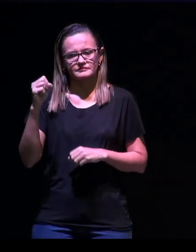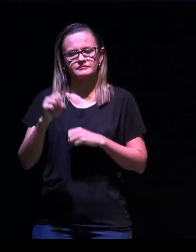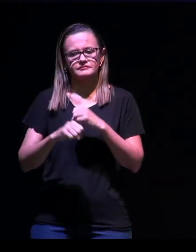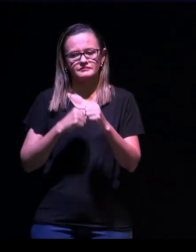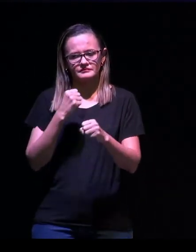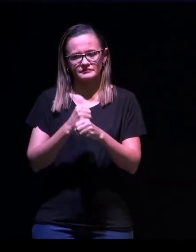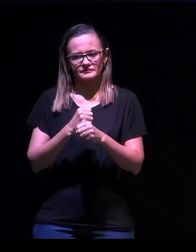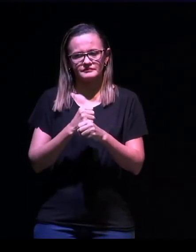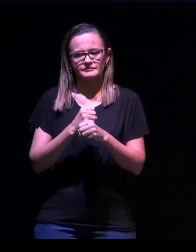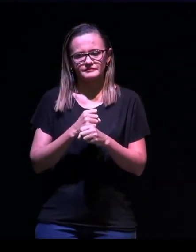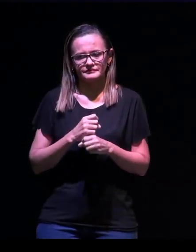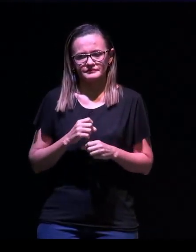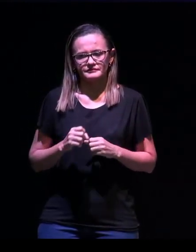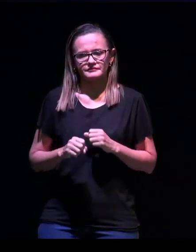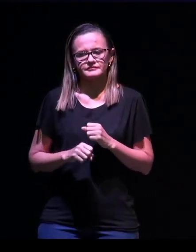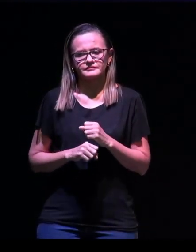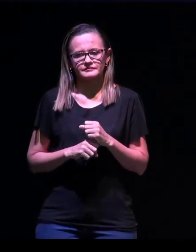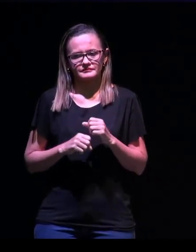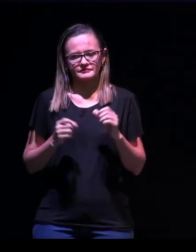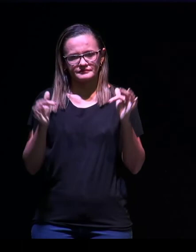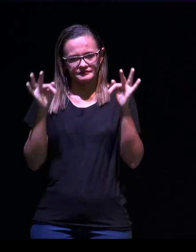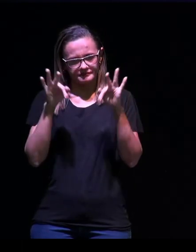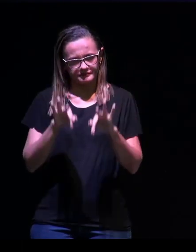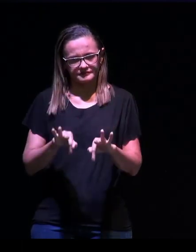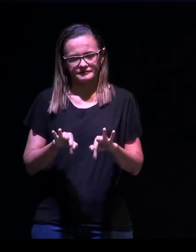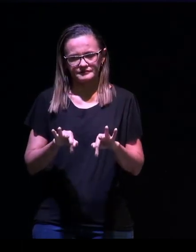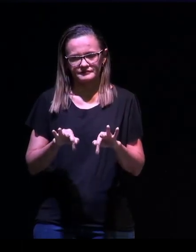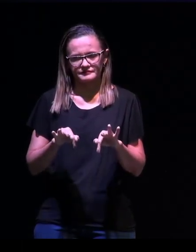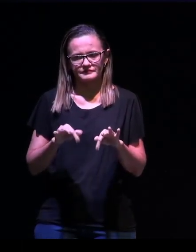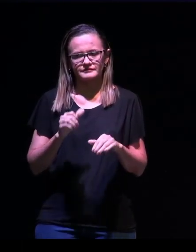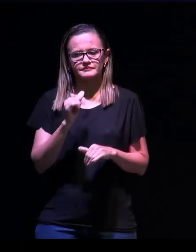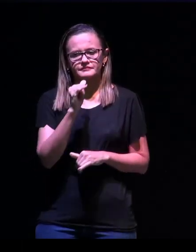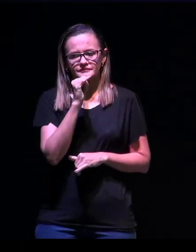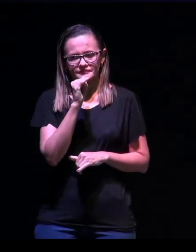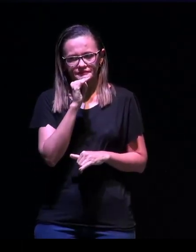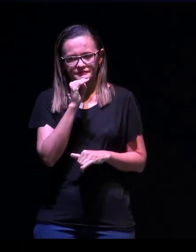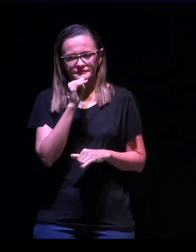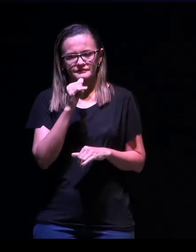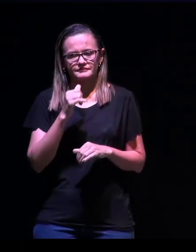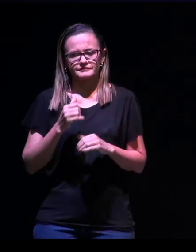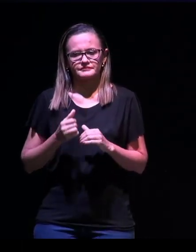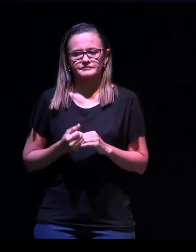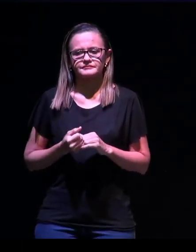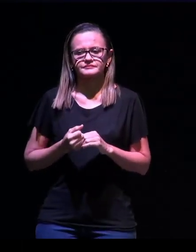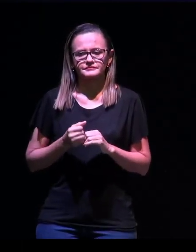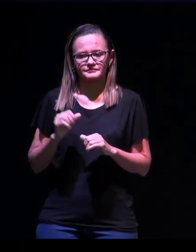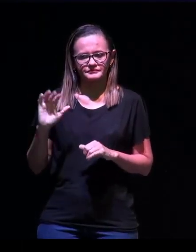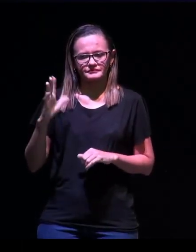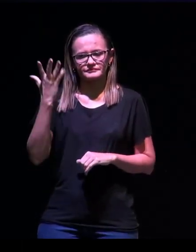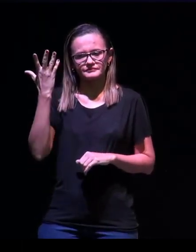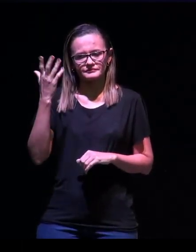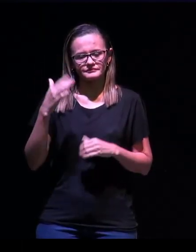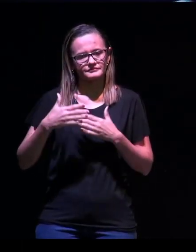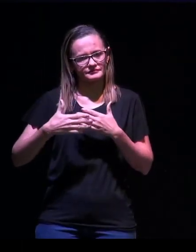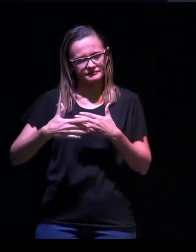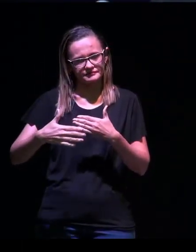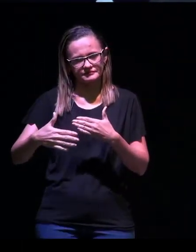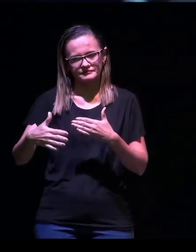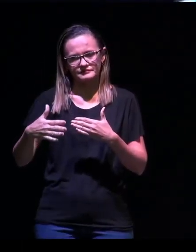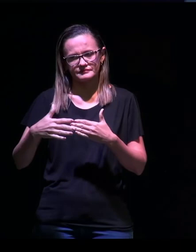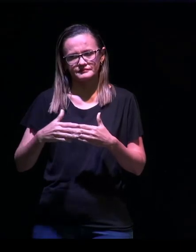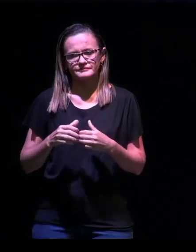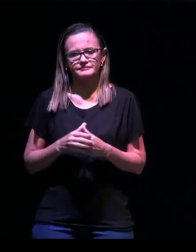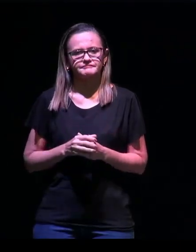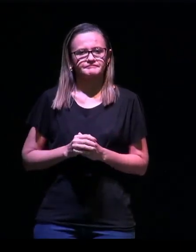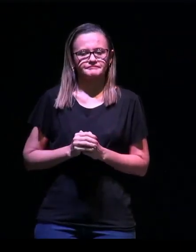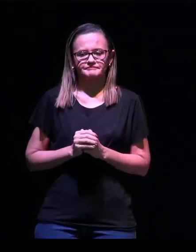ano passado, então terminaria daqui a poucos anos, 5, 6, 7 anos. Então, os nomes do mundo, as